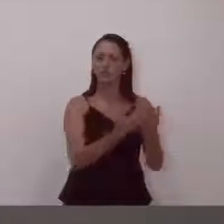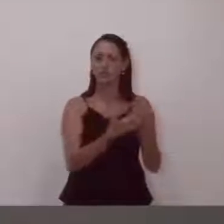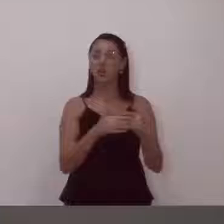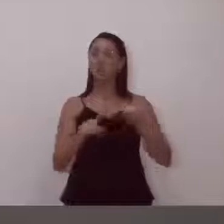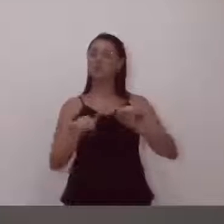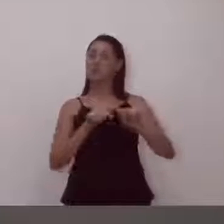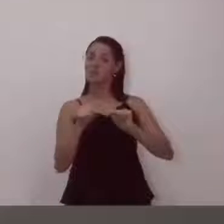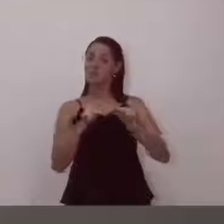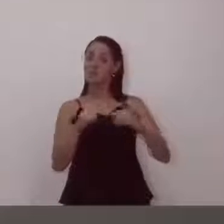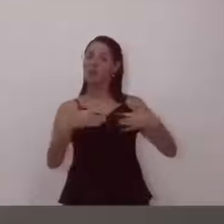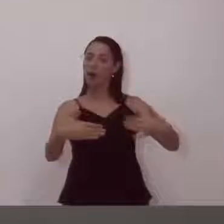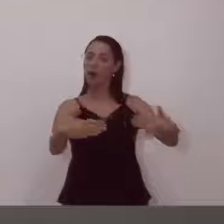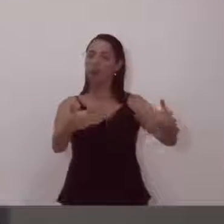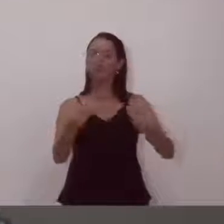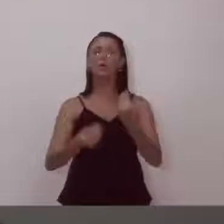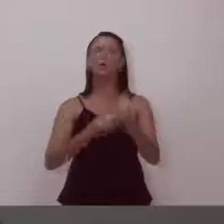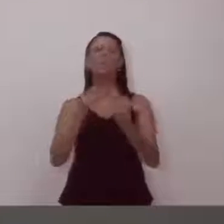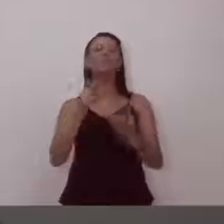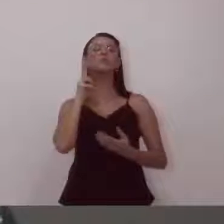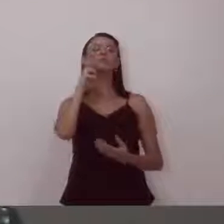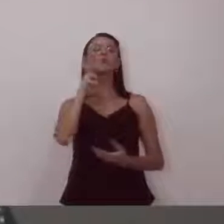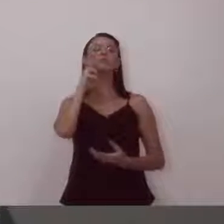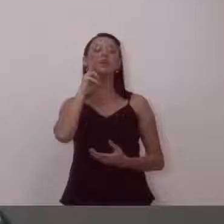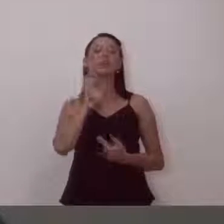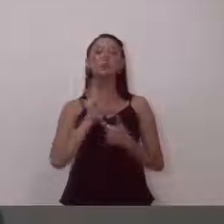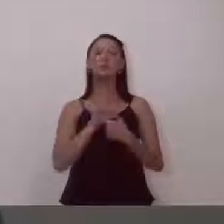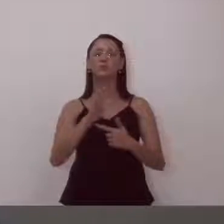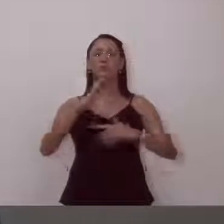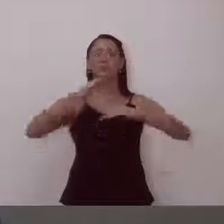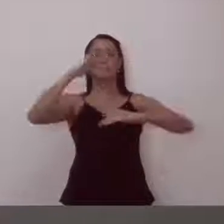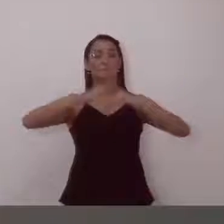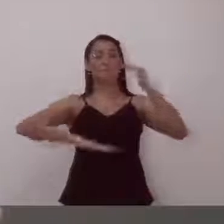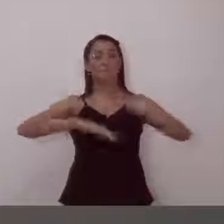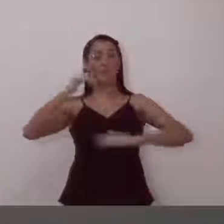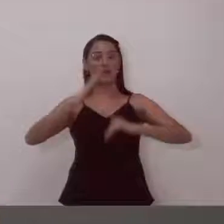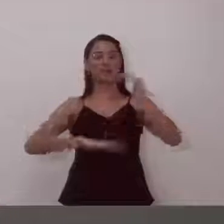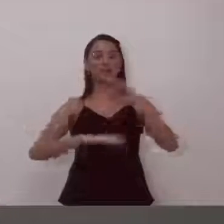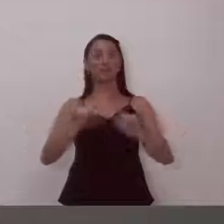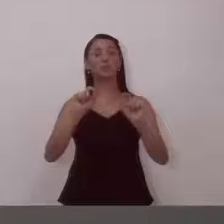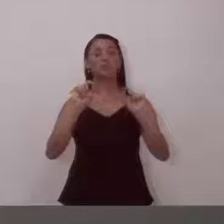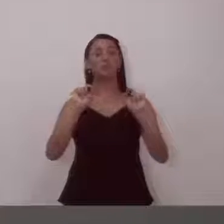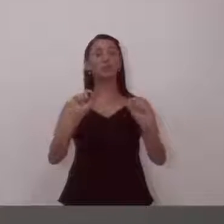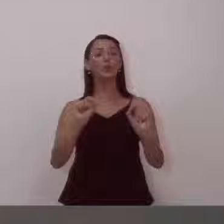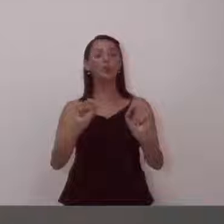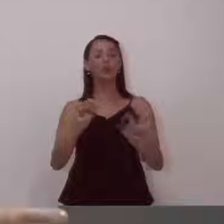gente tente trazer para Vinhedo mais ações práticas, para ajudar principalmente na prevenção,